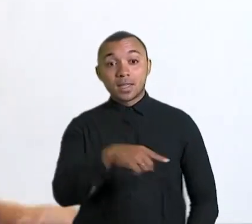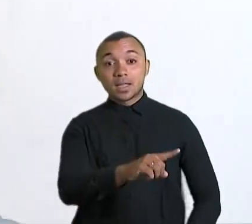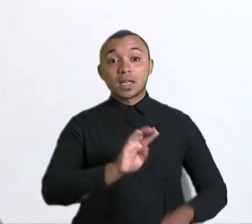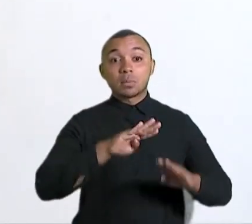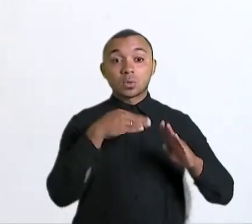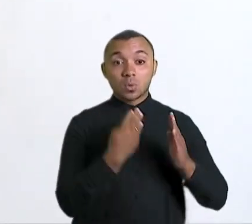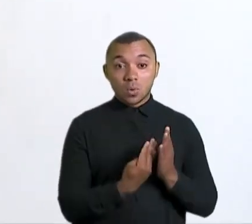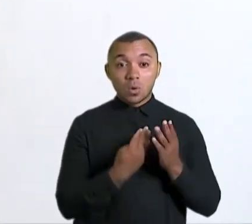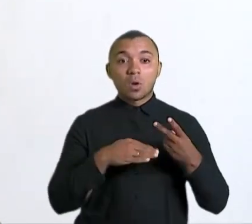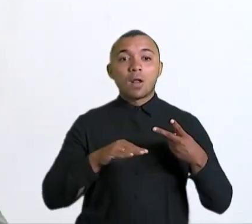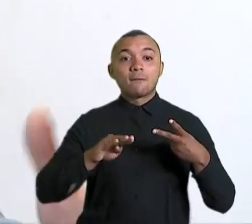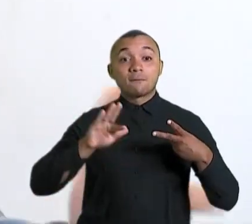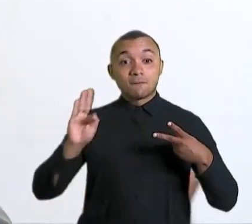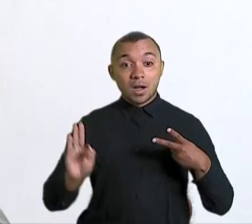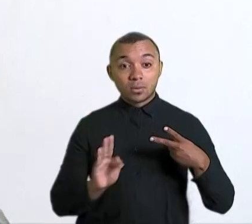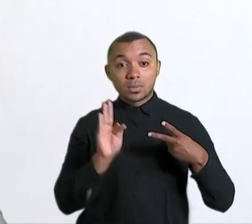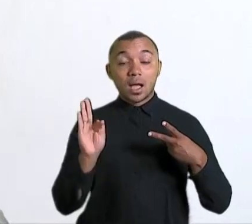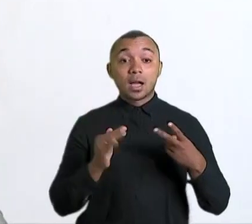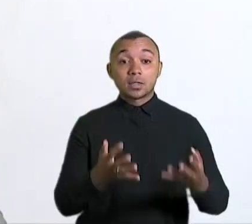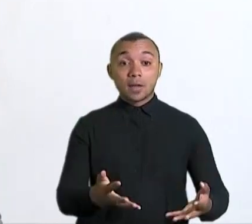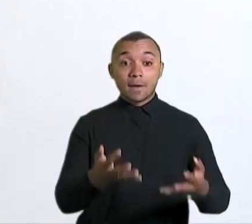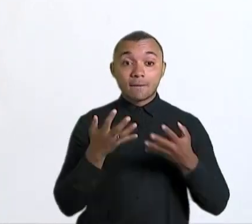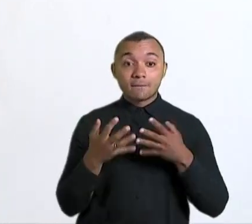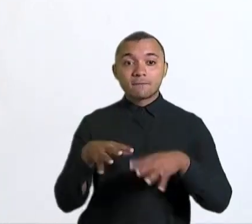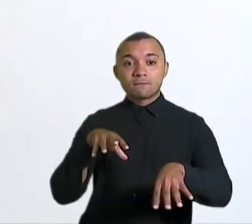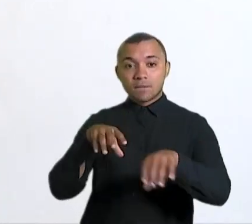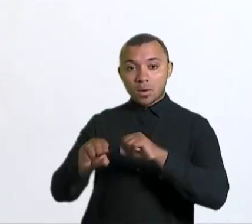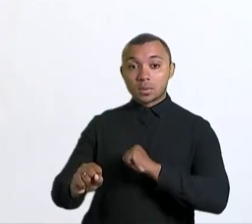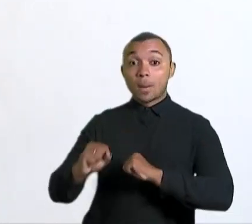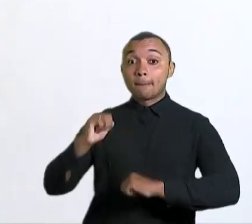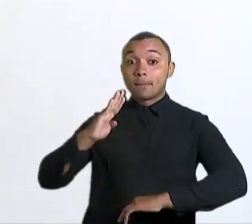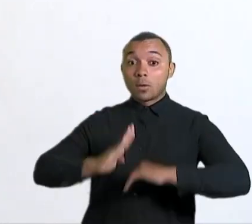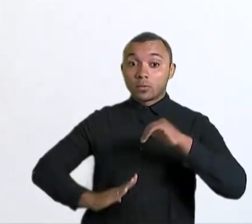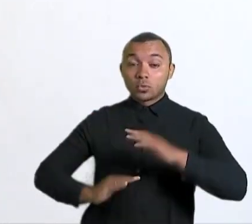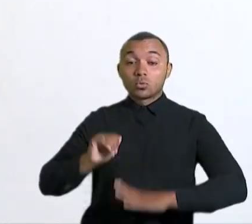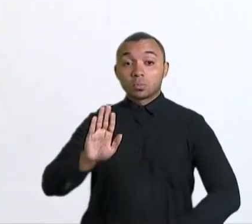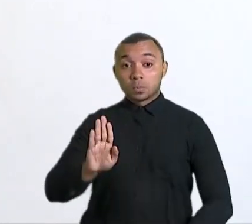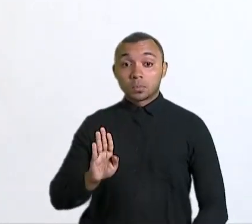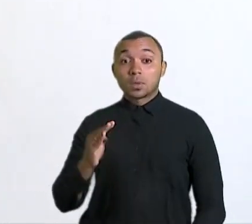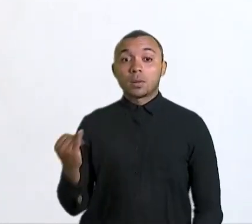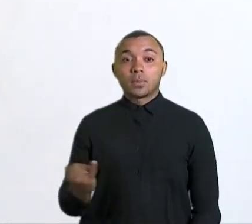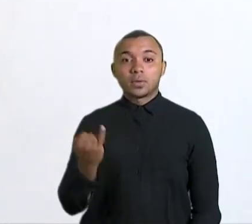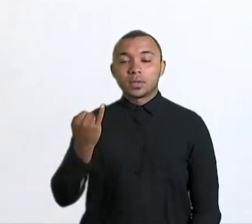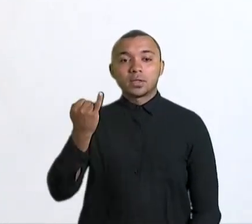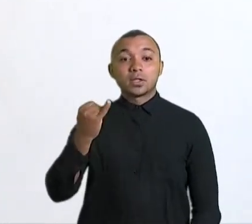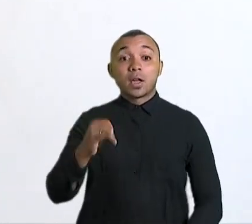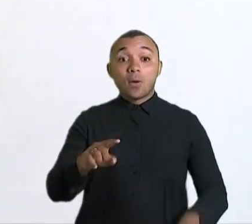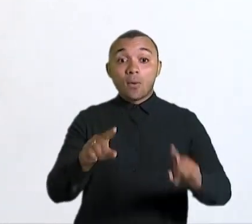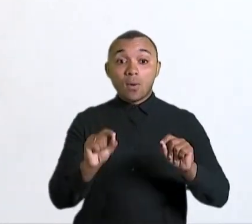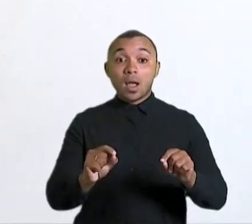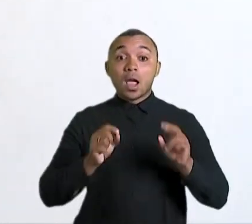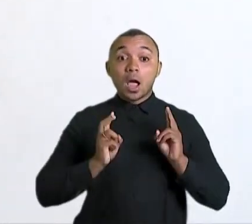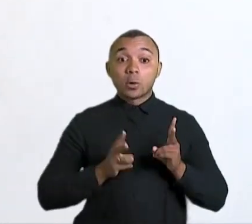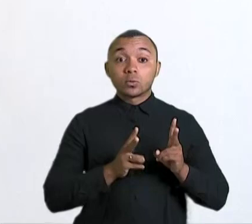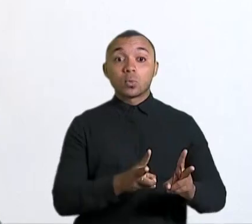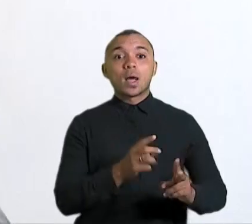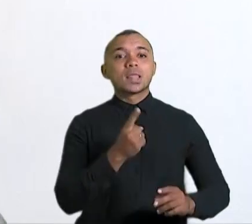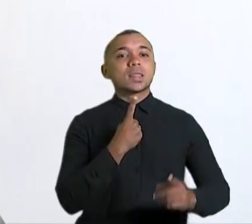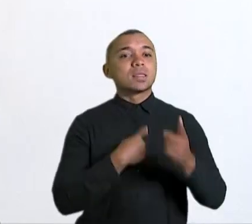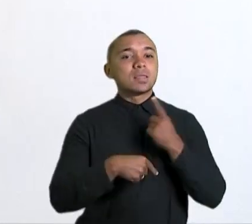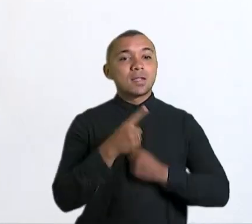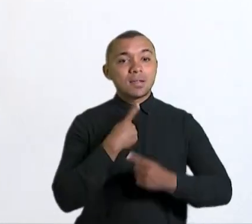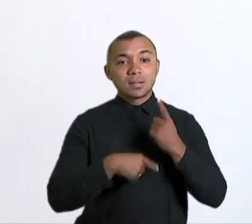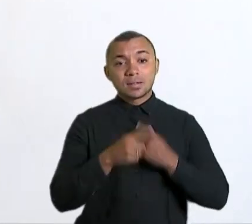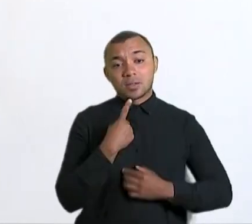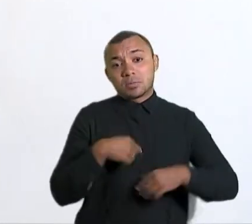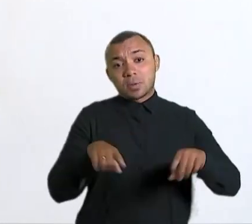para a universidade, ter uma formação profissional. É muito importante que a pessoa mantenha, né, essa vontade e acredite,